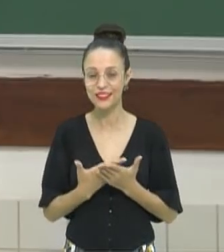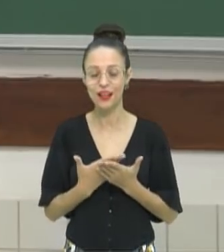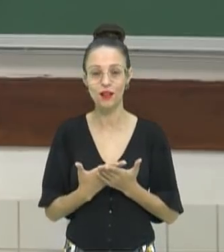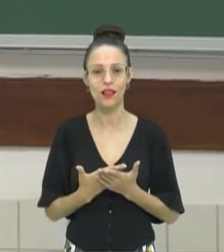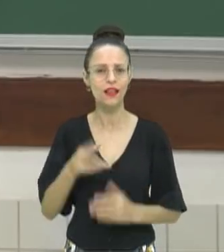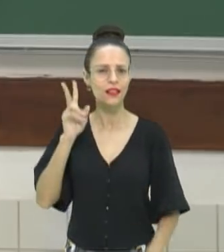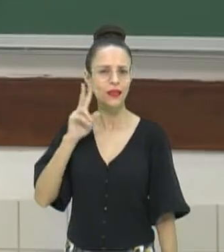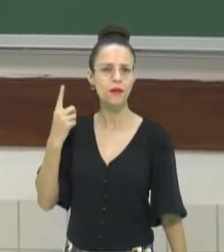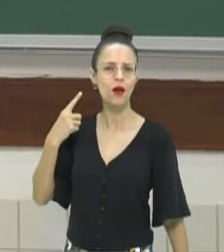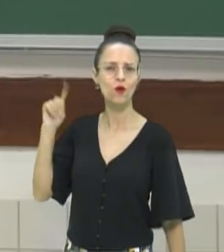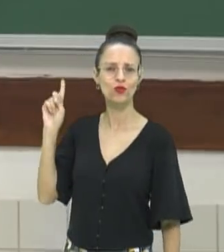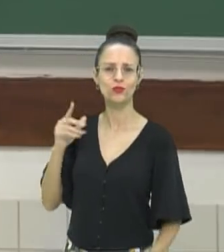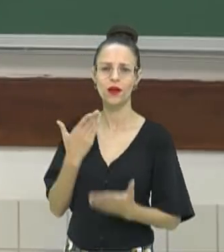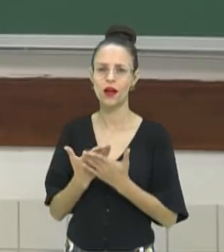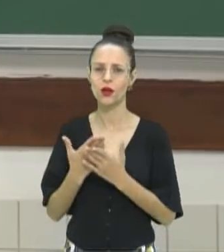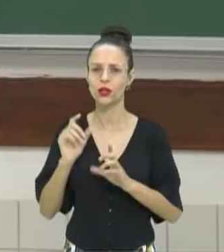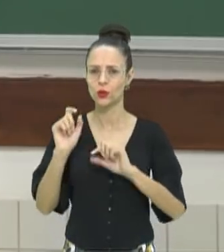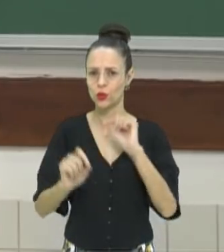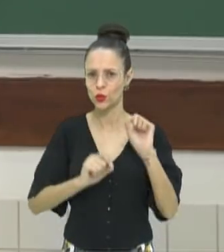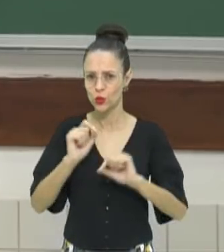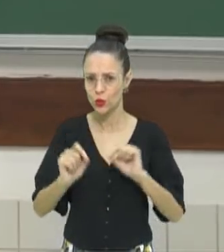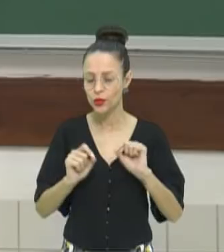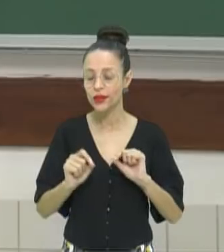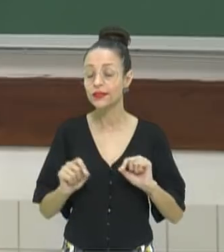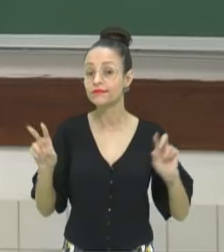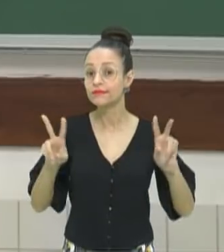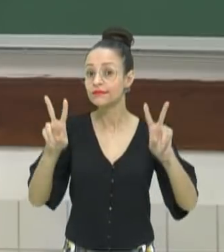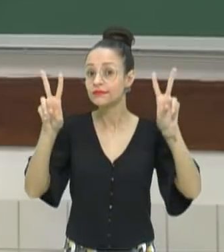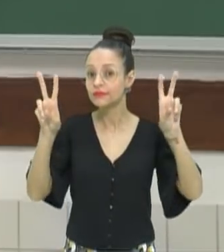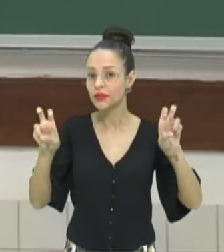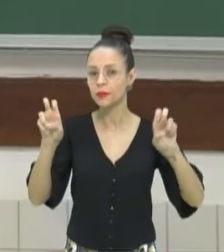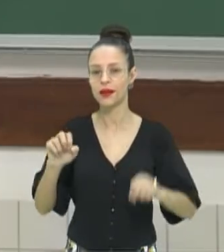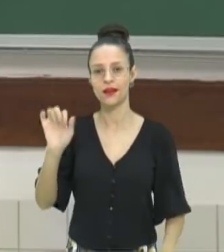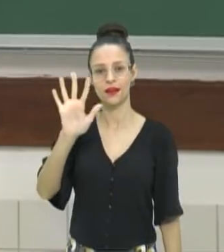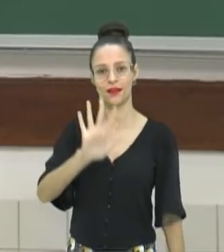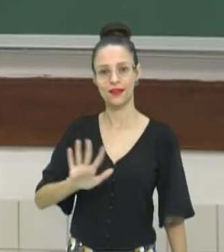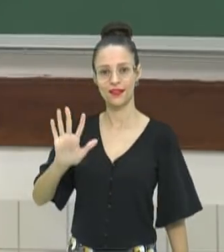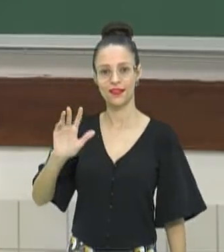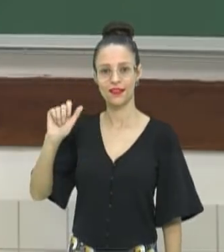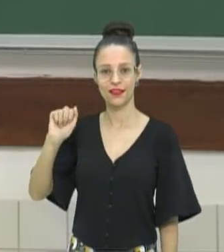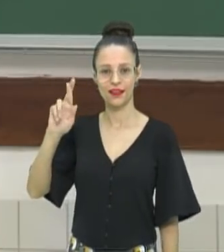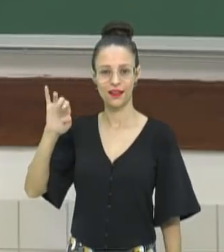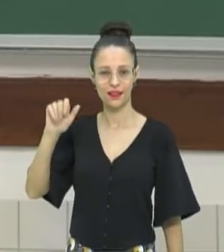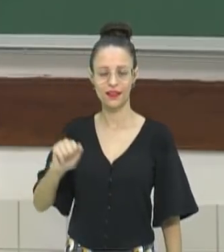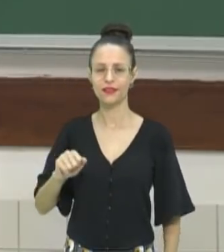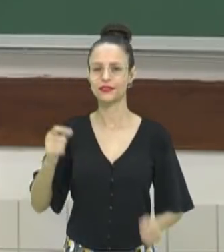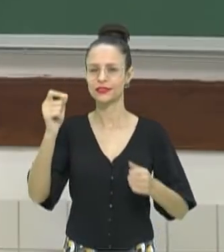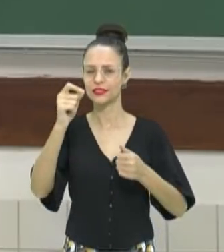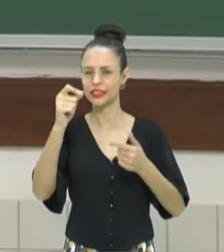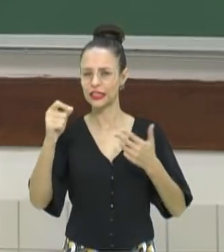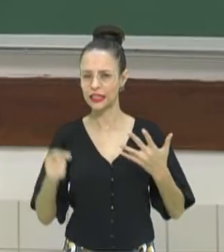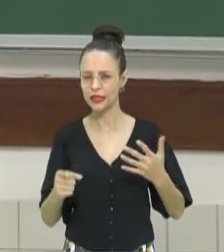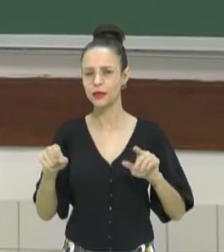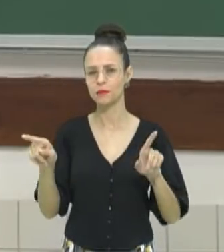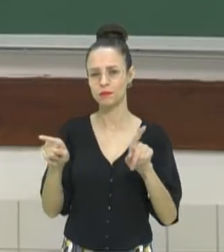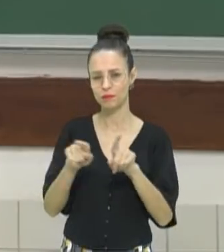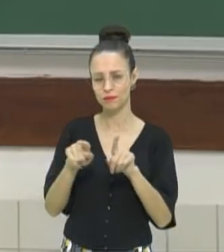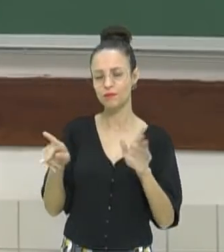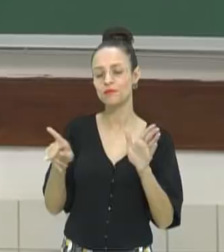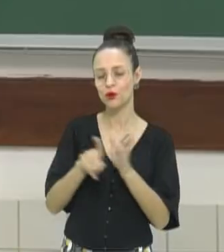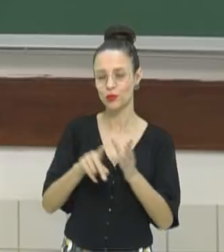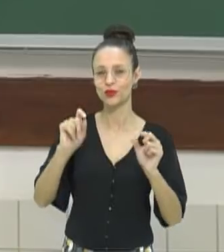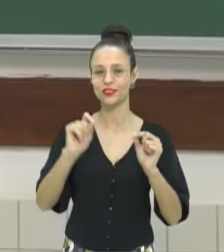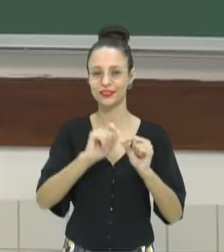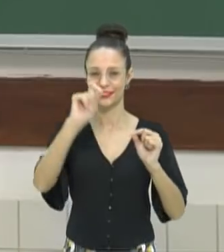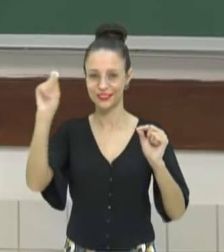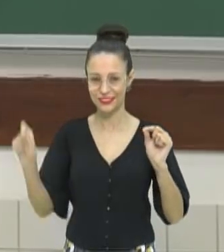gente trabalhou na última? Nós trabalhamos a questão de área, né? Os elementos do círculo, da circunferência. E hoje nós vamos trabalhar